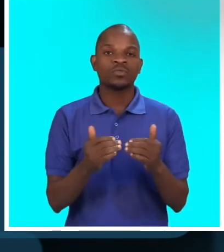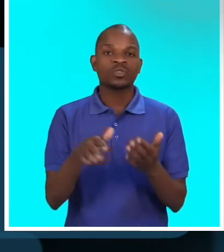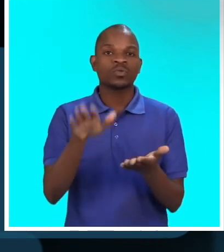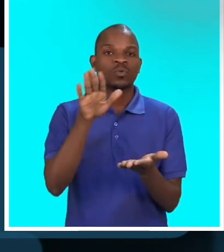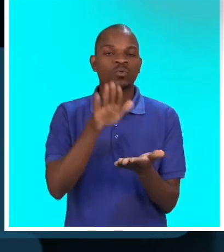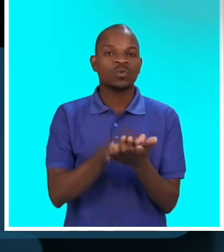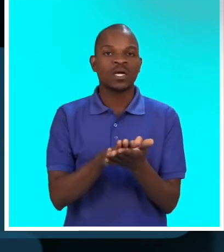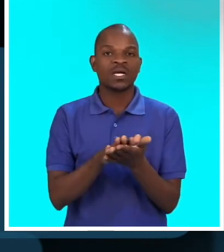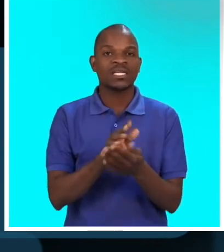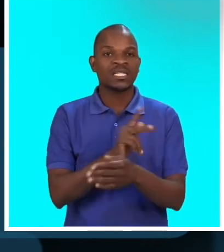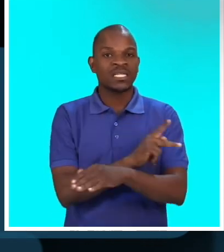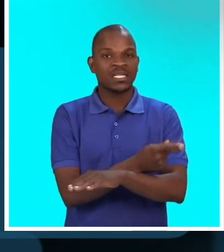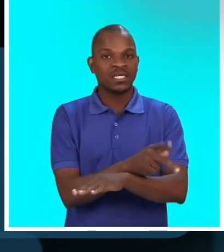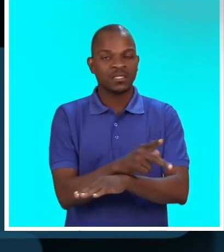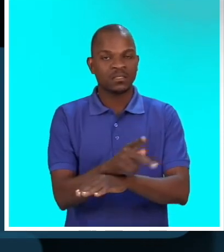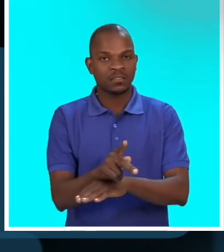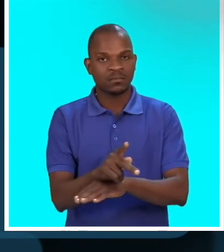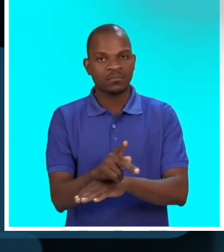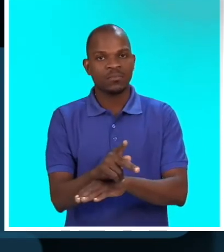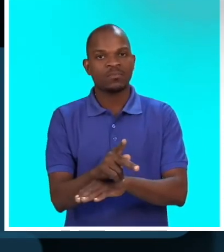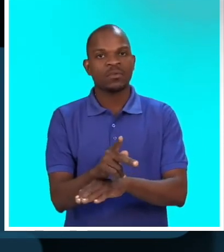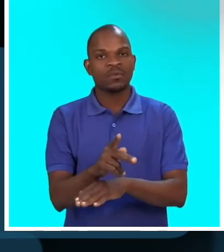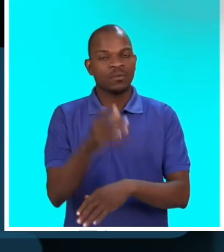E depois, cá temos,